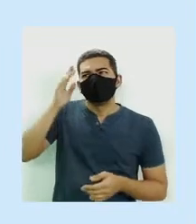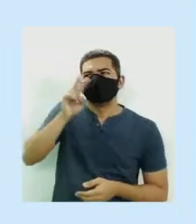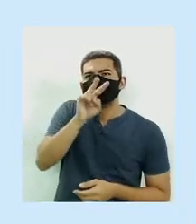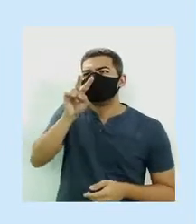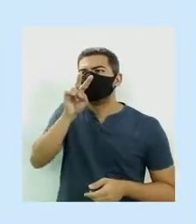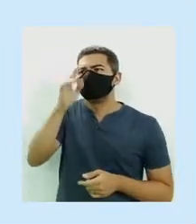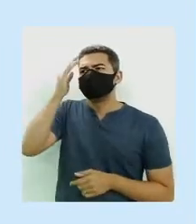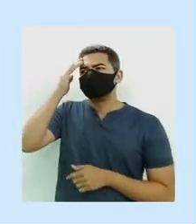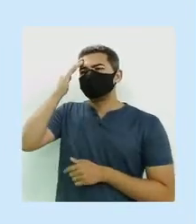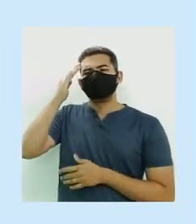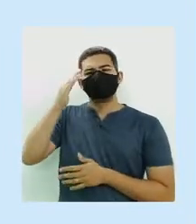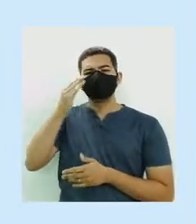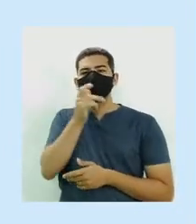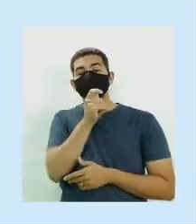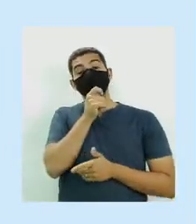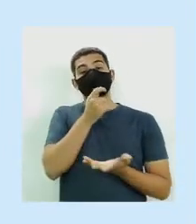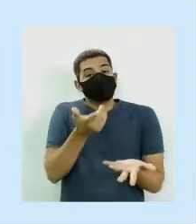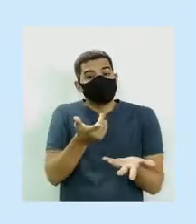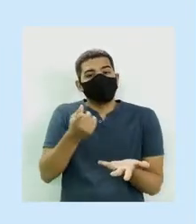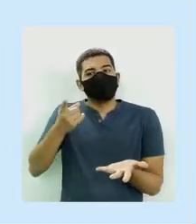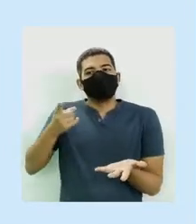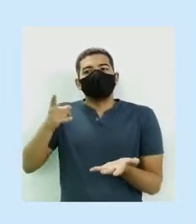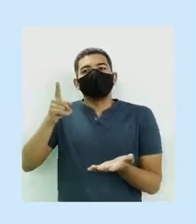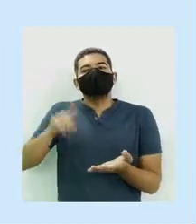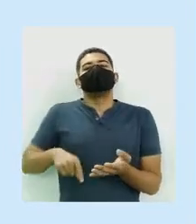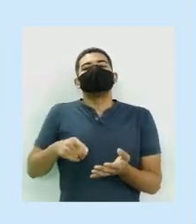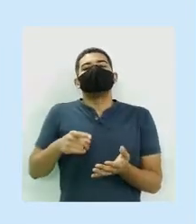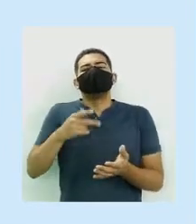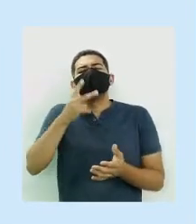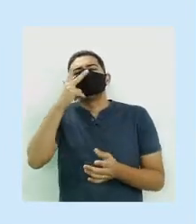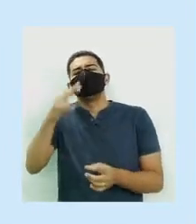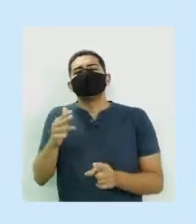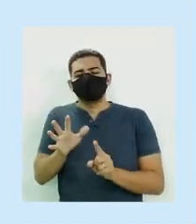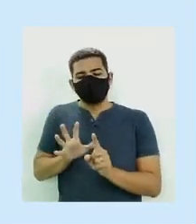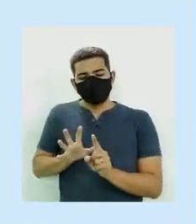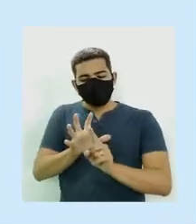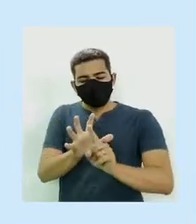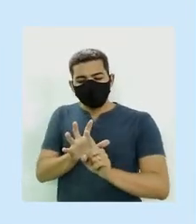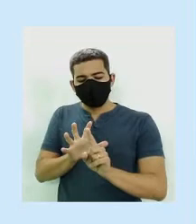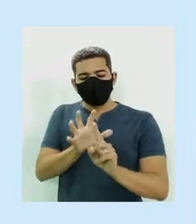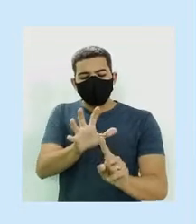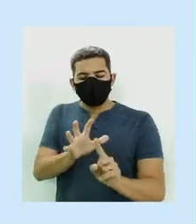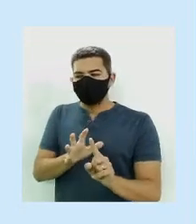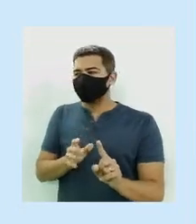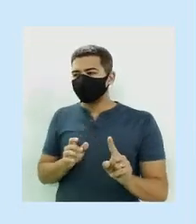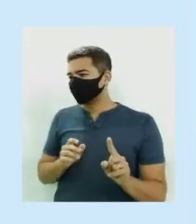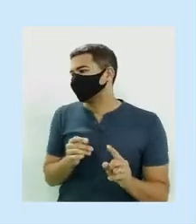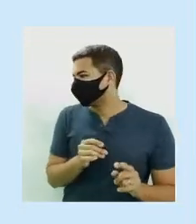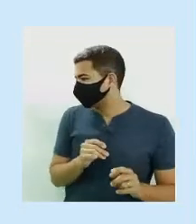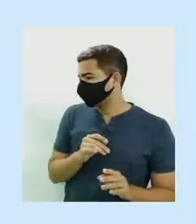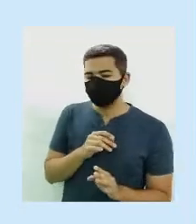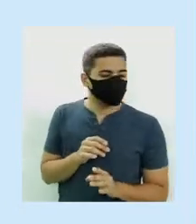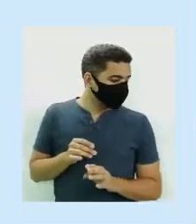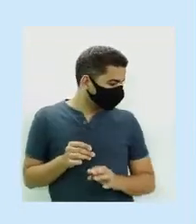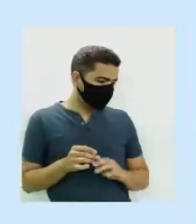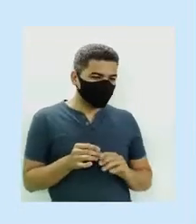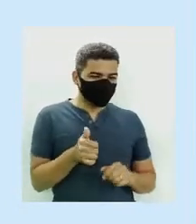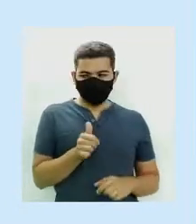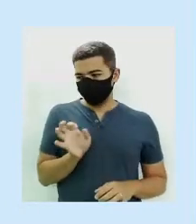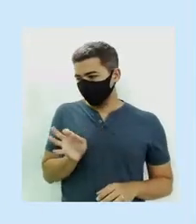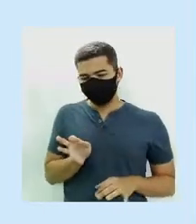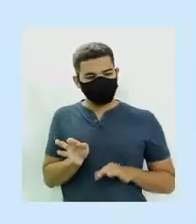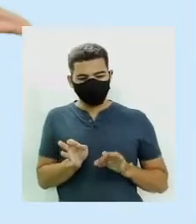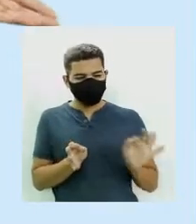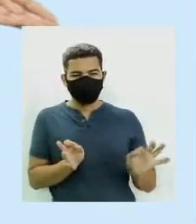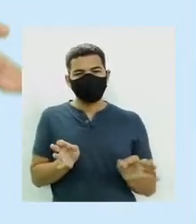incomoda. E isso impede que a gente seja impulsionado a transformá-la, a modificá-la. Aí vocês